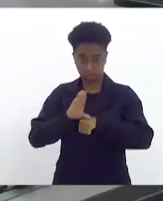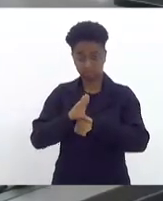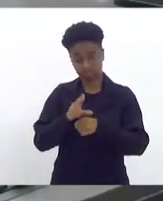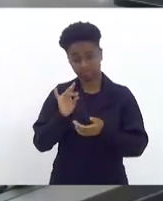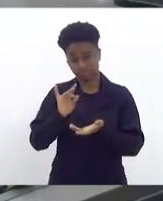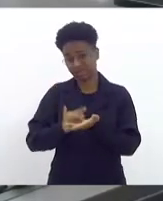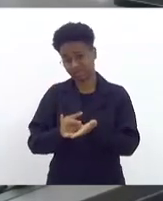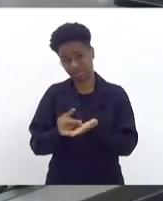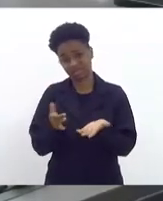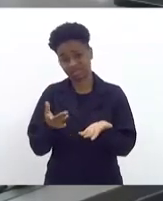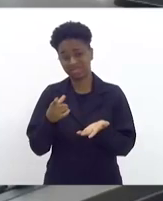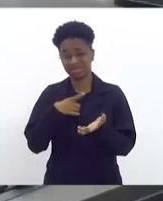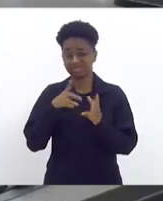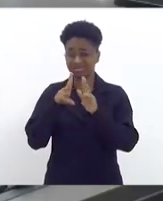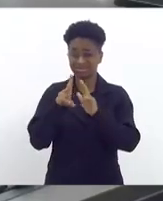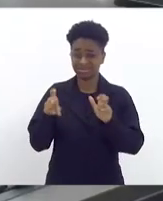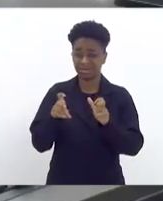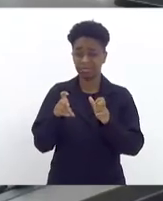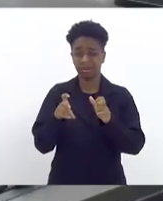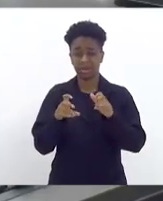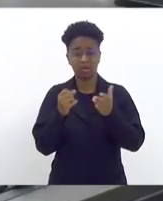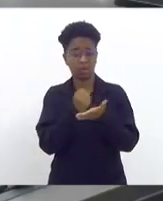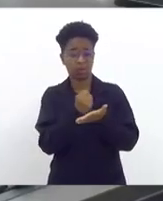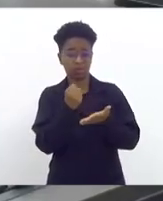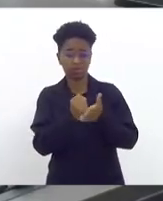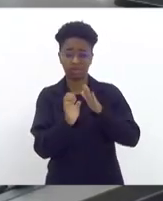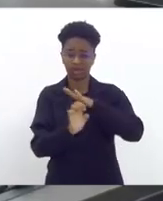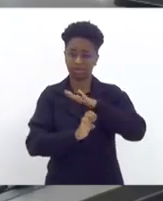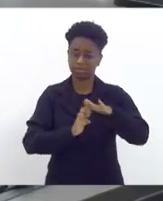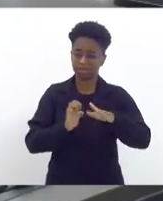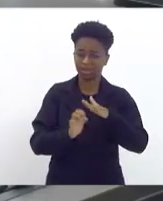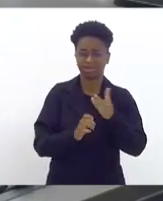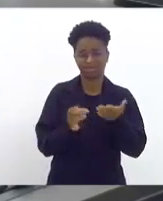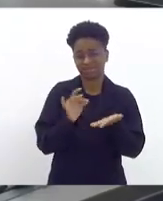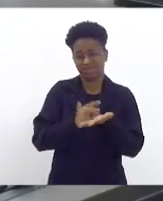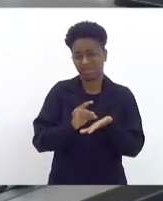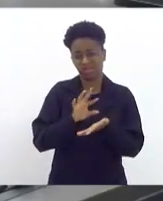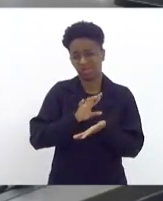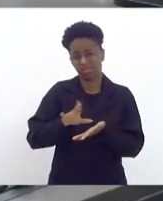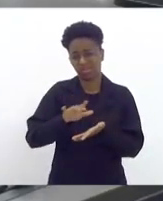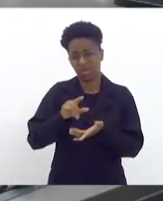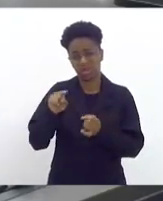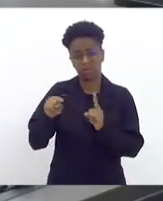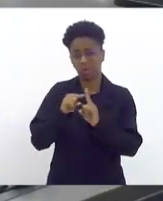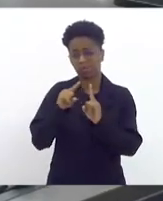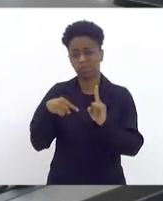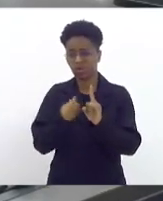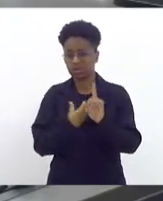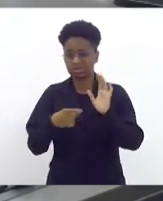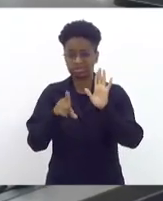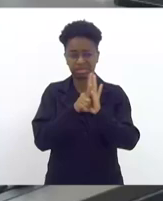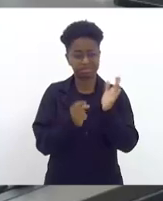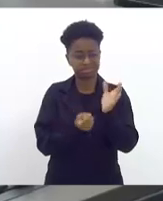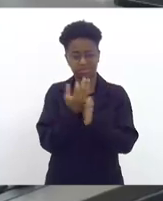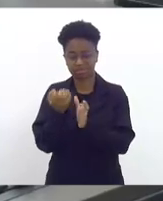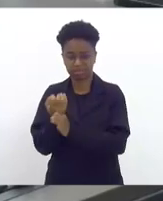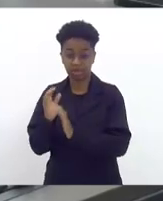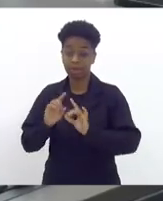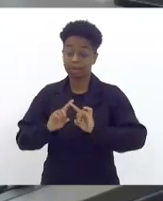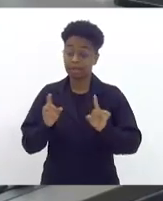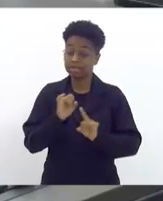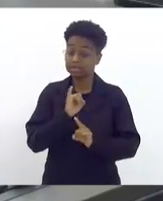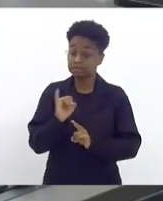há uma matéria de concessão objeto de contrato de concessão e de fato não seria objeto em matéria de lei se tiver